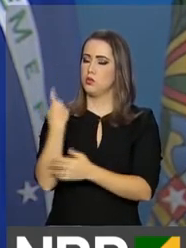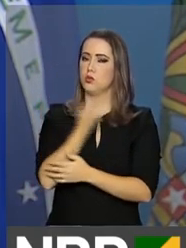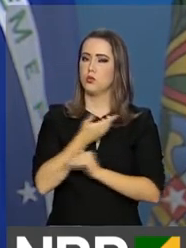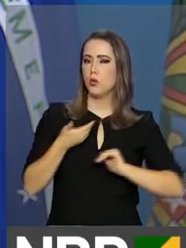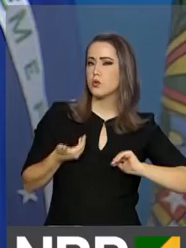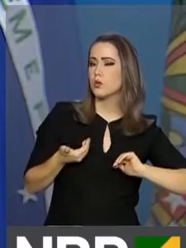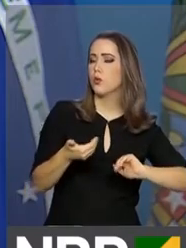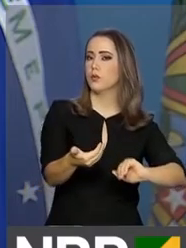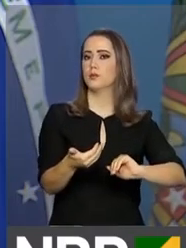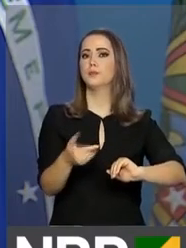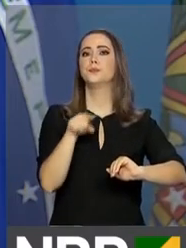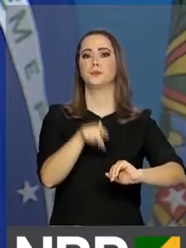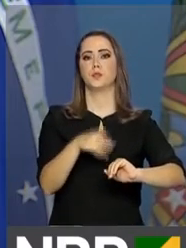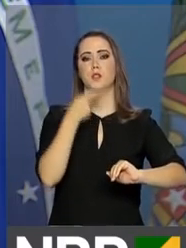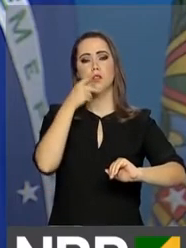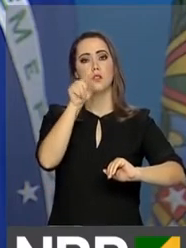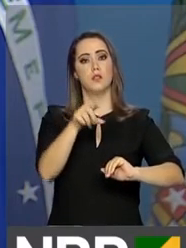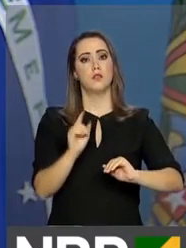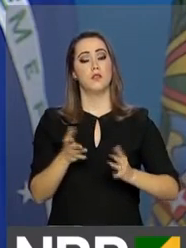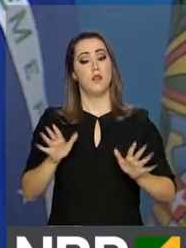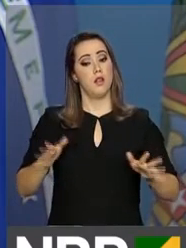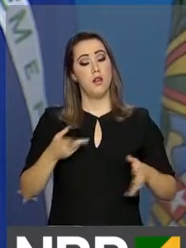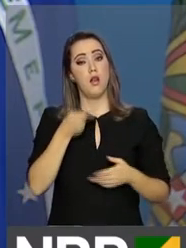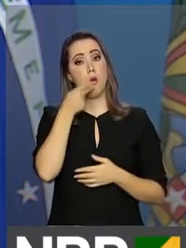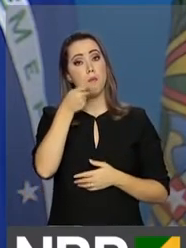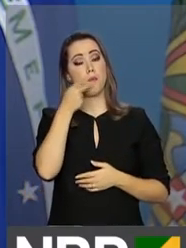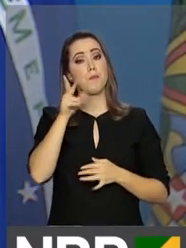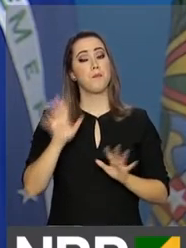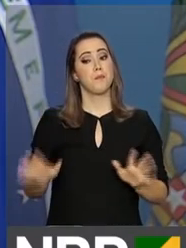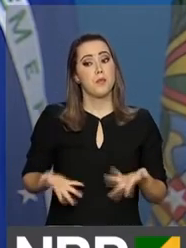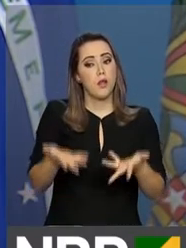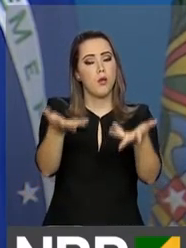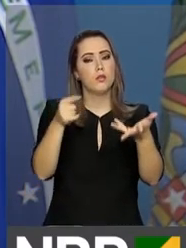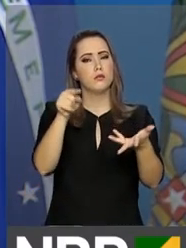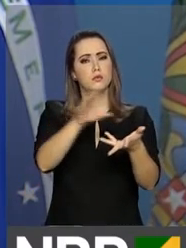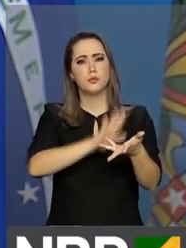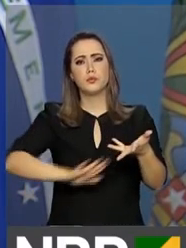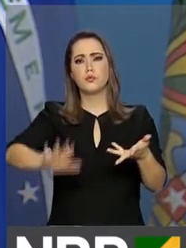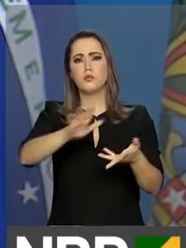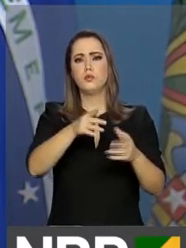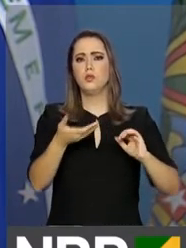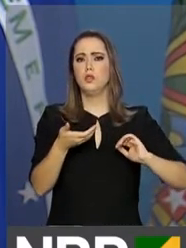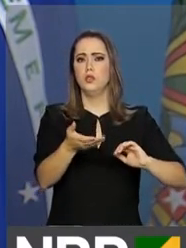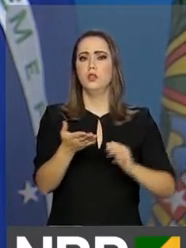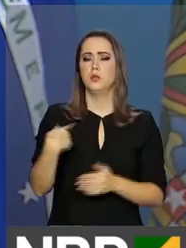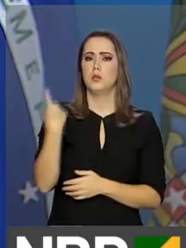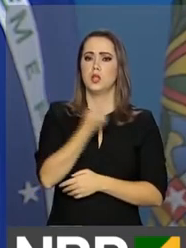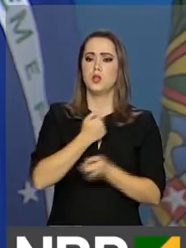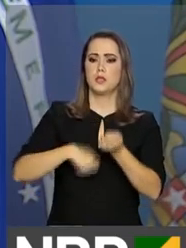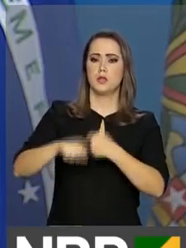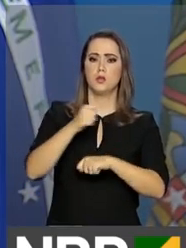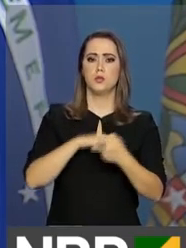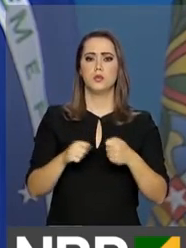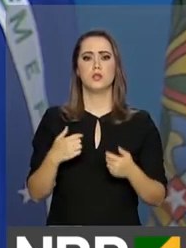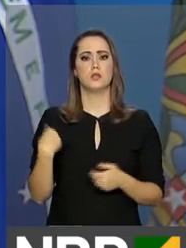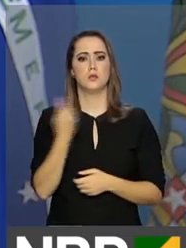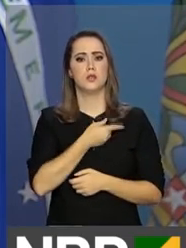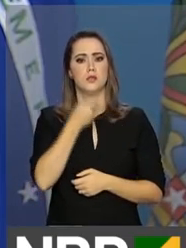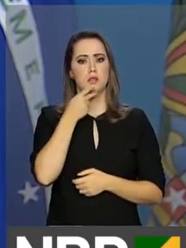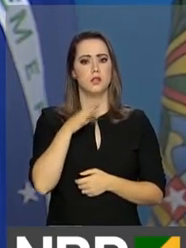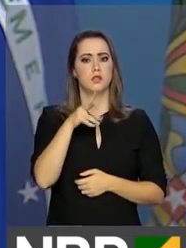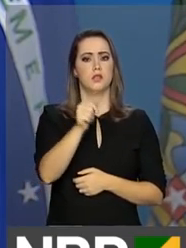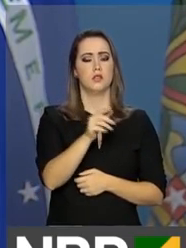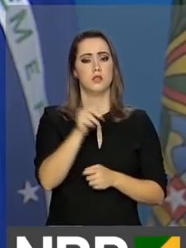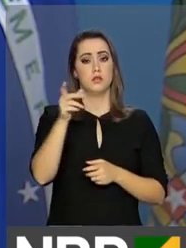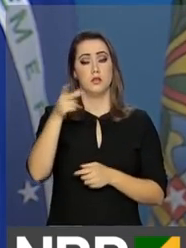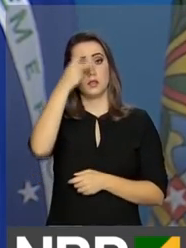Congresso Nacional. E quero, com isso, dar uma palavra de entusiasmo para o nosso mercado, para a nossa economia, para dizer a todos